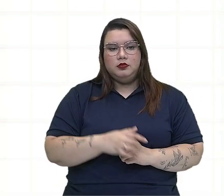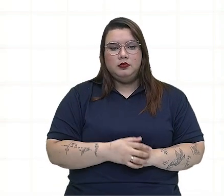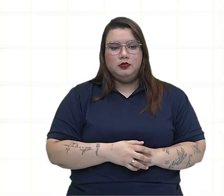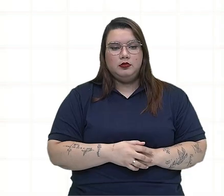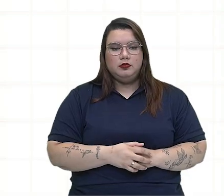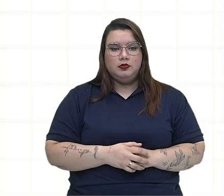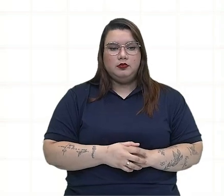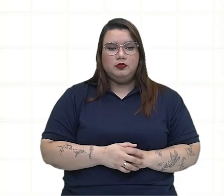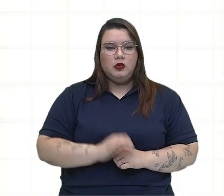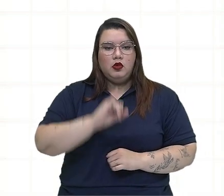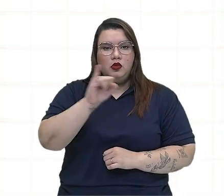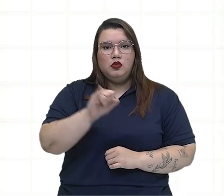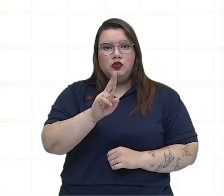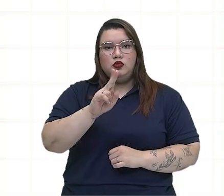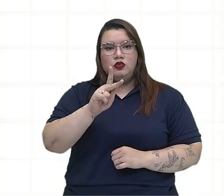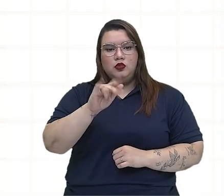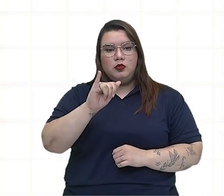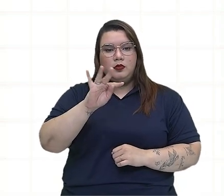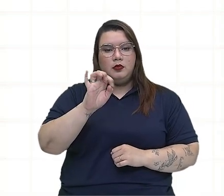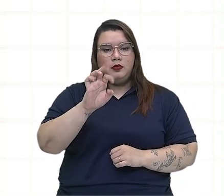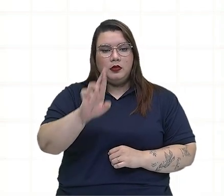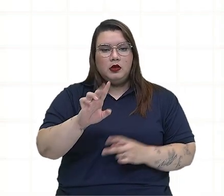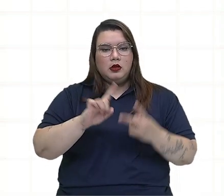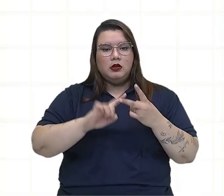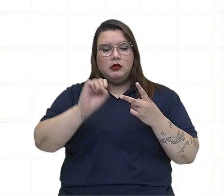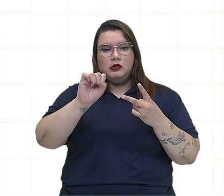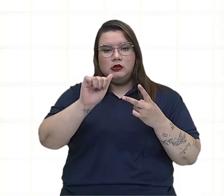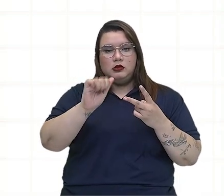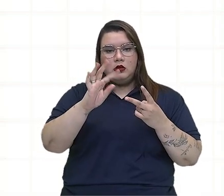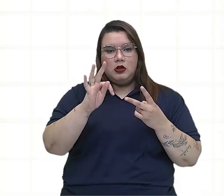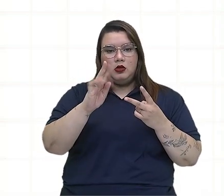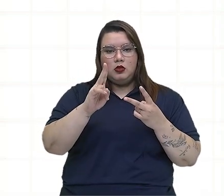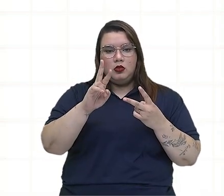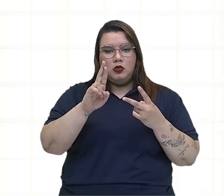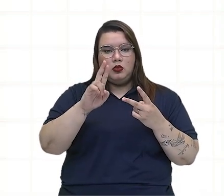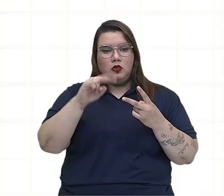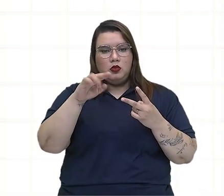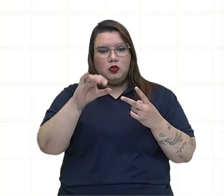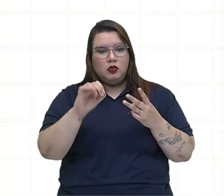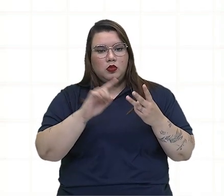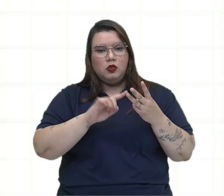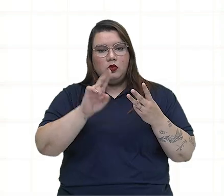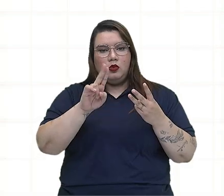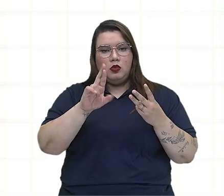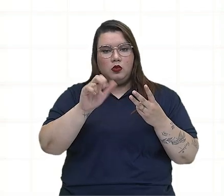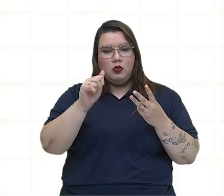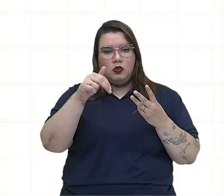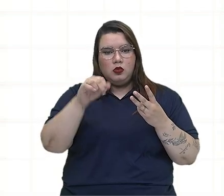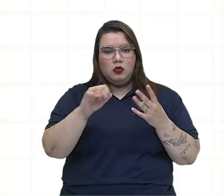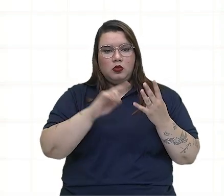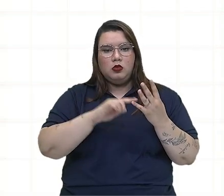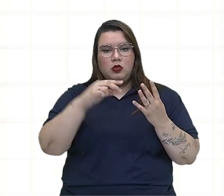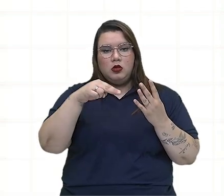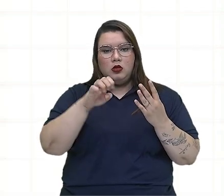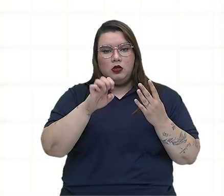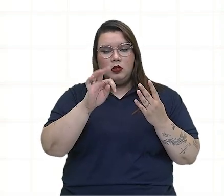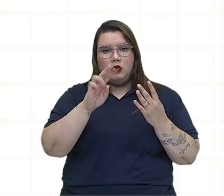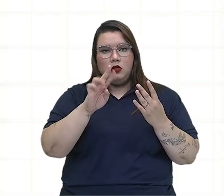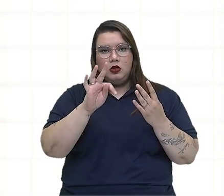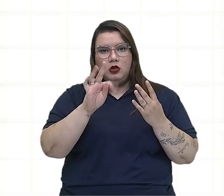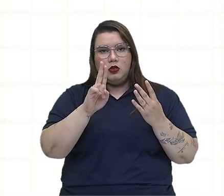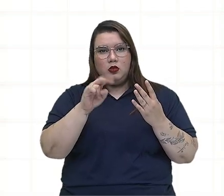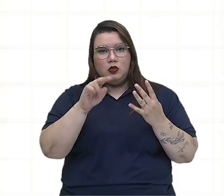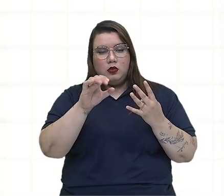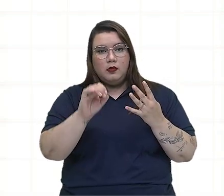do Sol. Júpiter, Saturno, Urano e Netuno. Aqui nessa imagem ainda temos